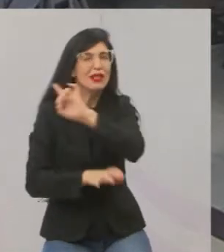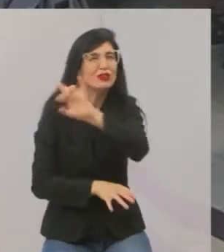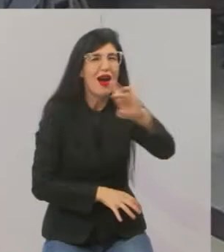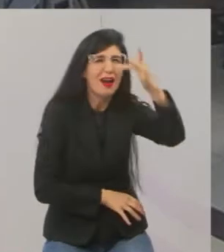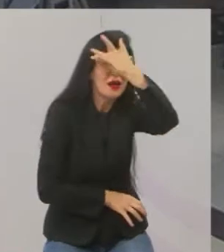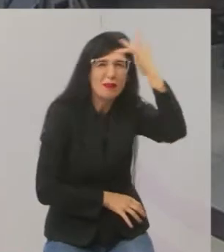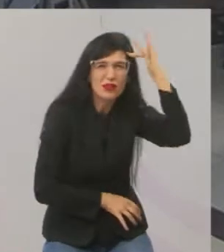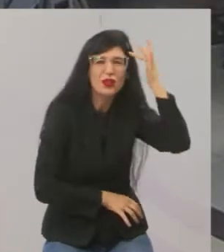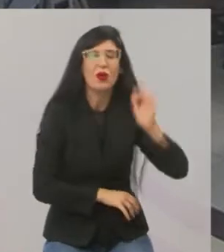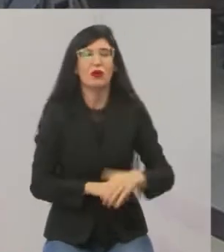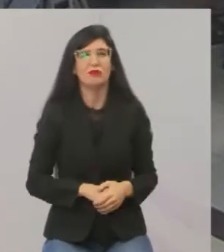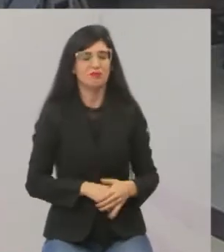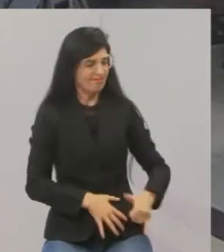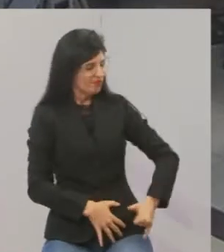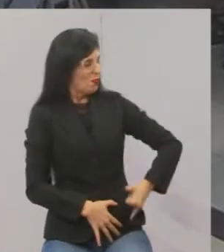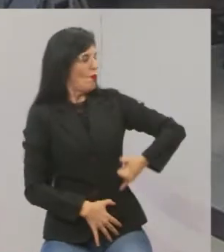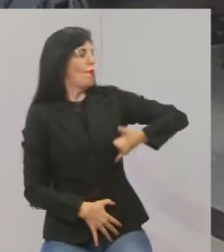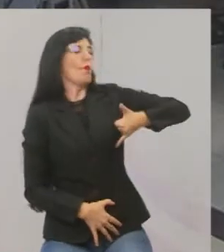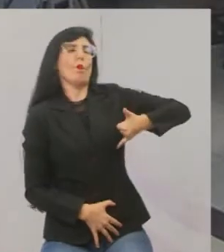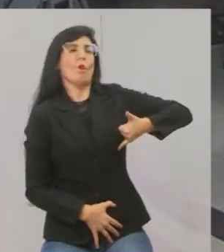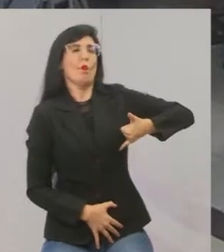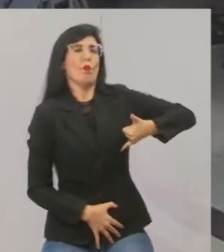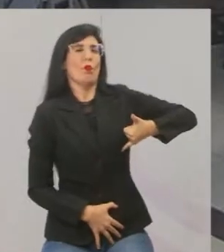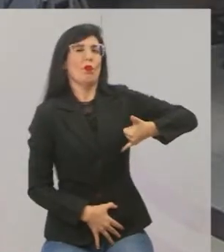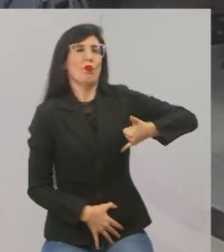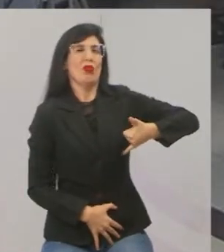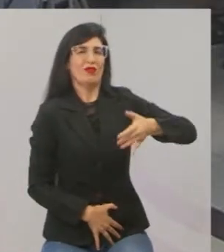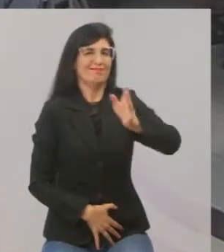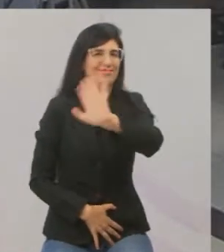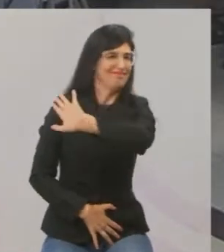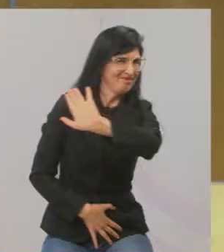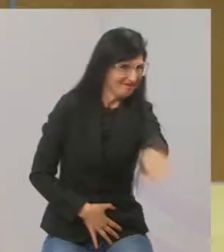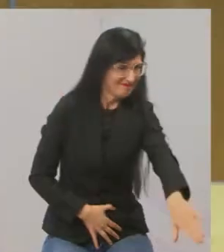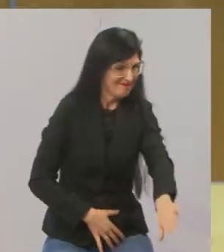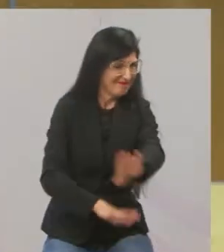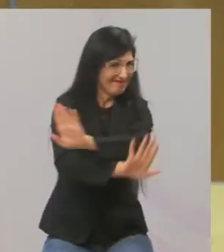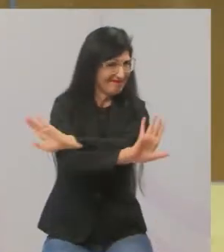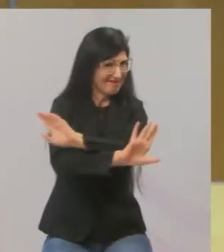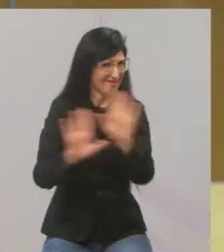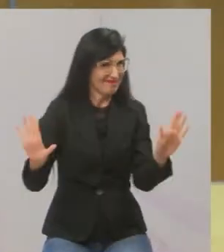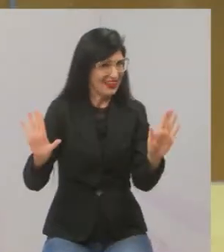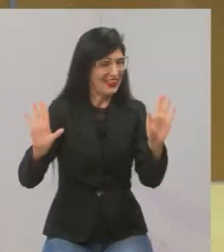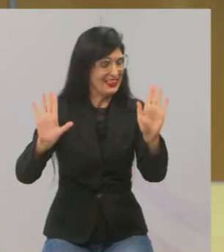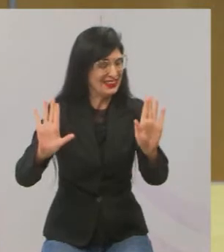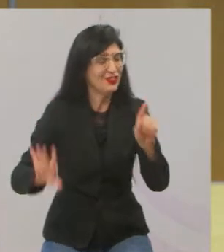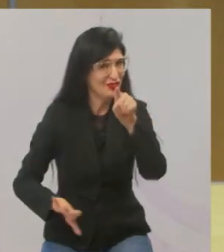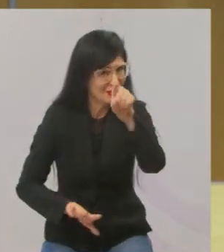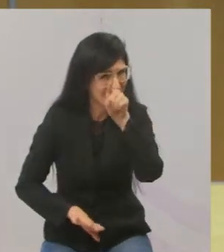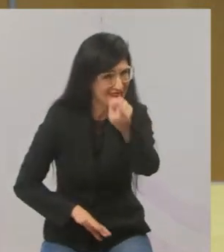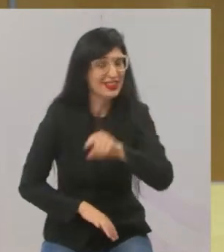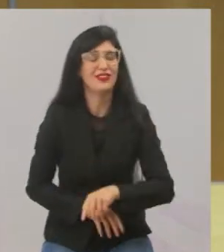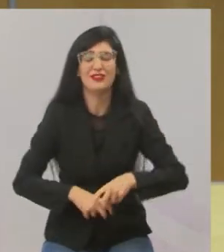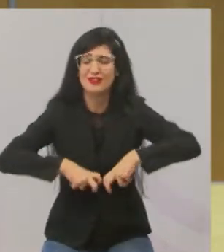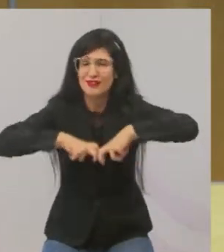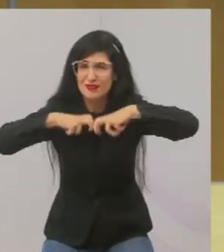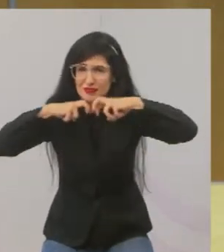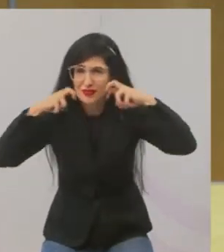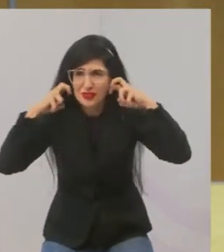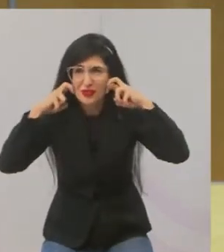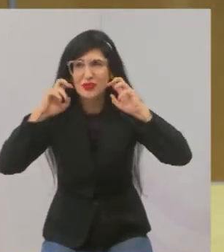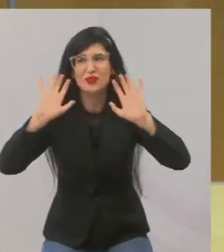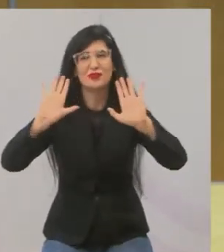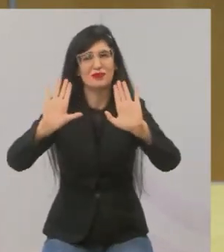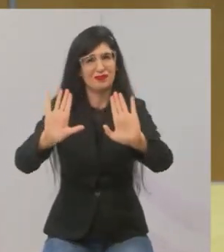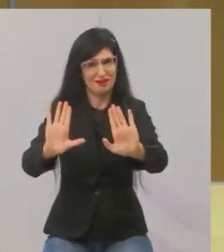ia ter vergonha do que está aparecendo ali, para os seus amigos, para a sua família. Então fica esse aí, o pedido do Aderbal, para